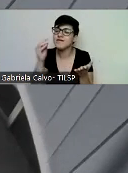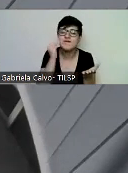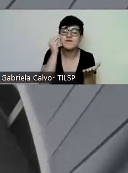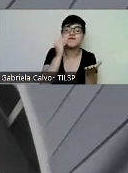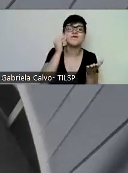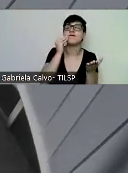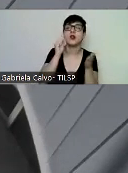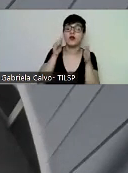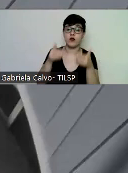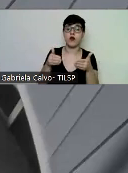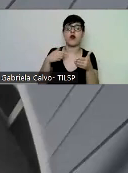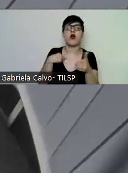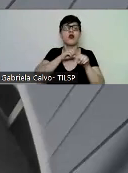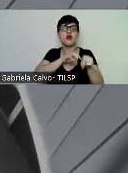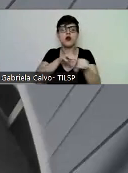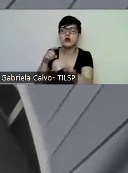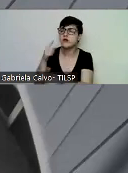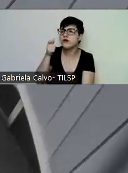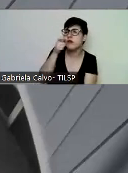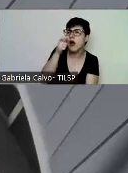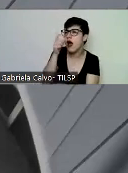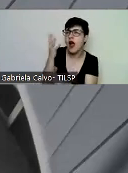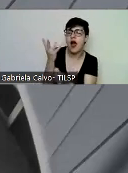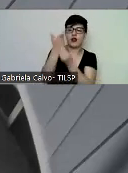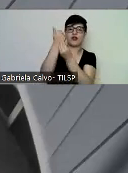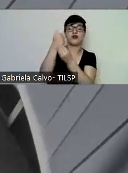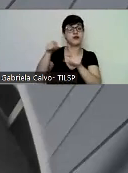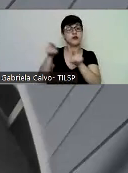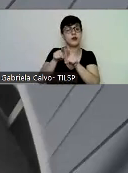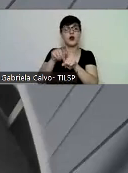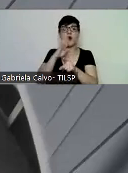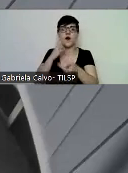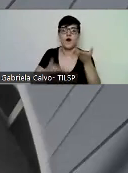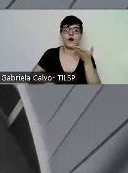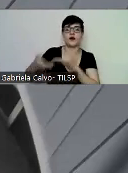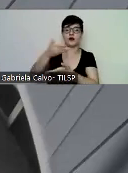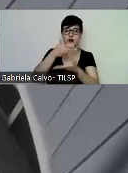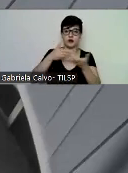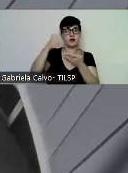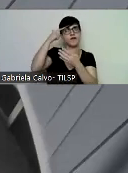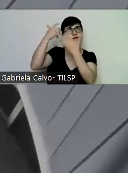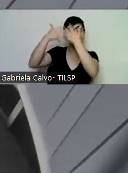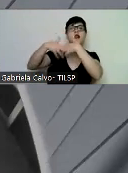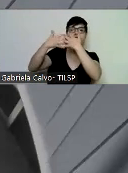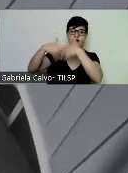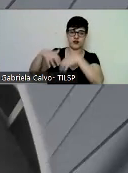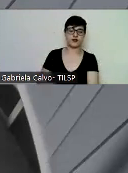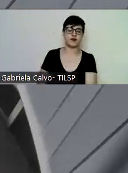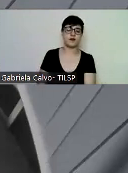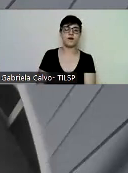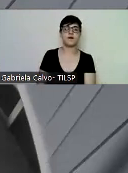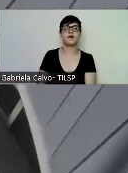fruição reflexão e partilha de conhecimentos essa é uma tradução que foi amplamente